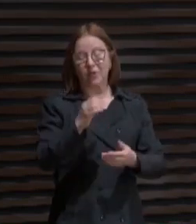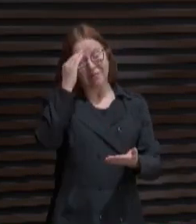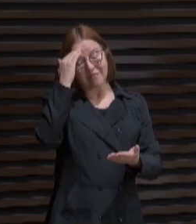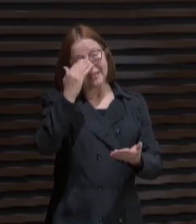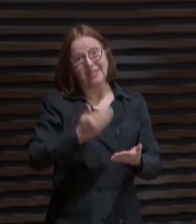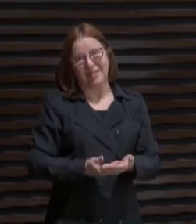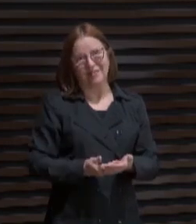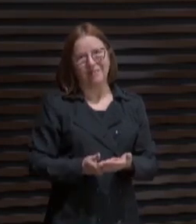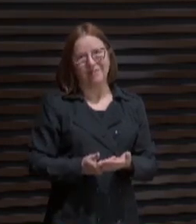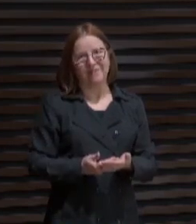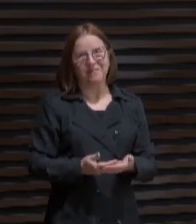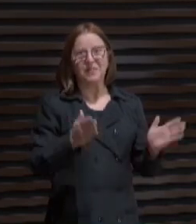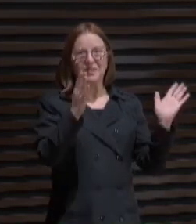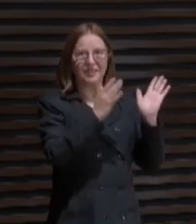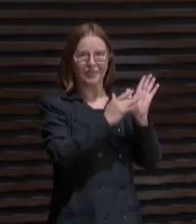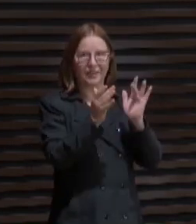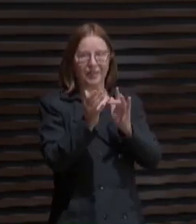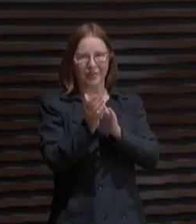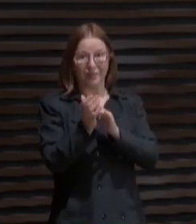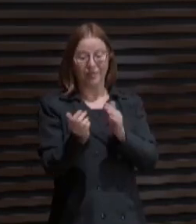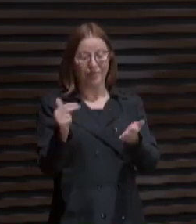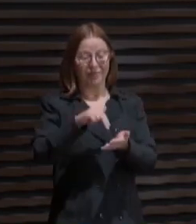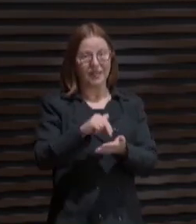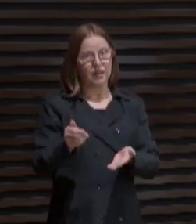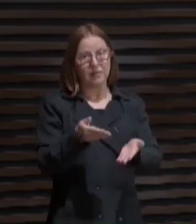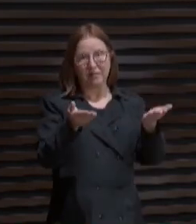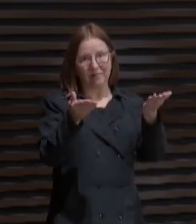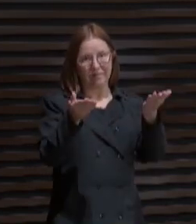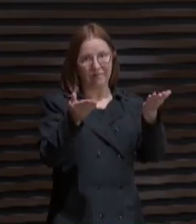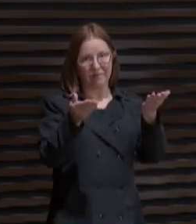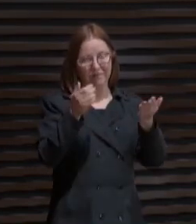criam que Jesus havia ressuscitado.